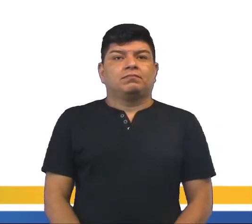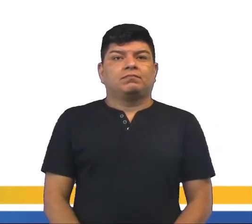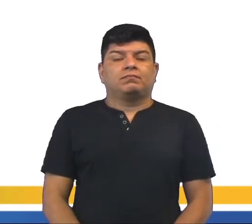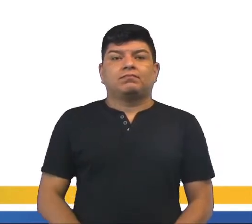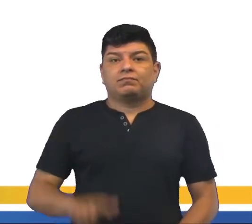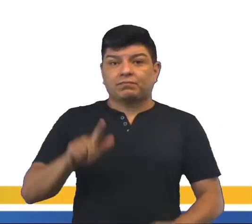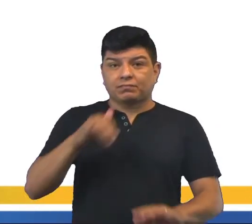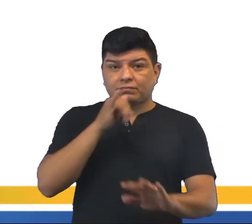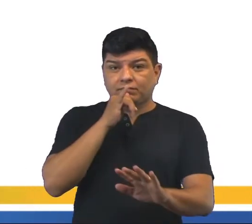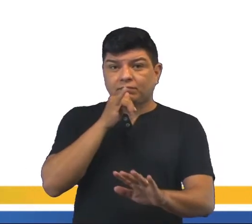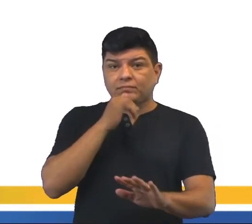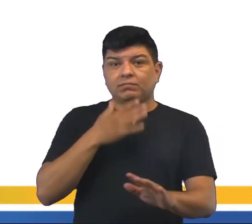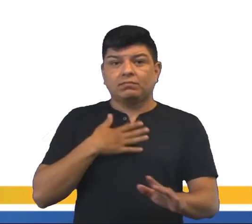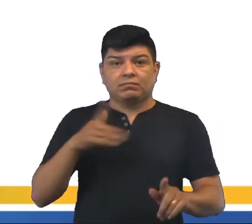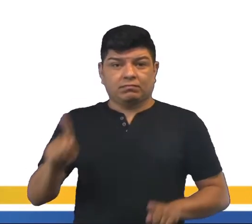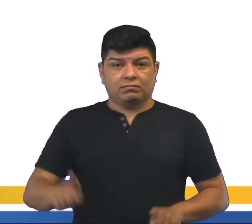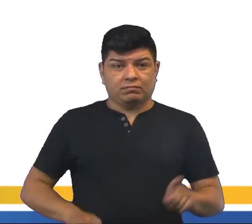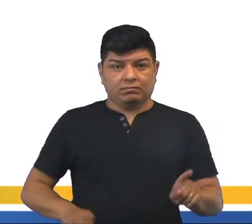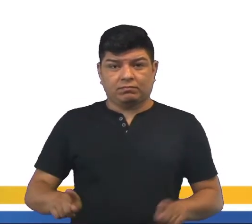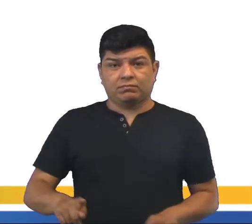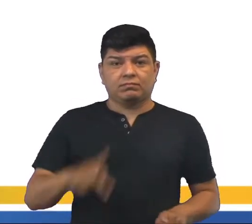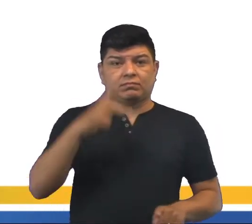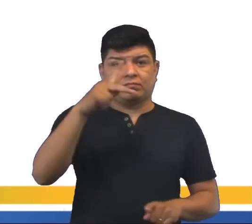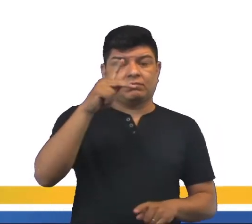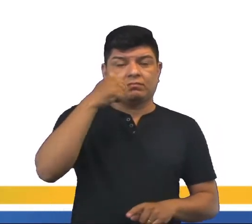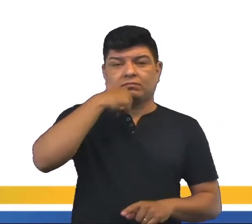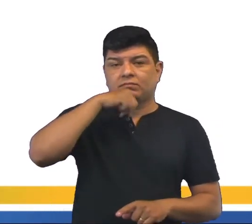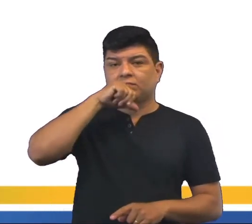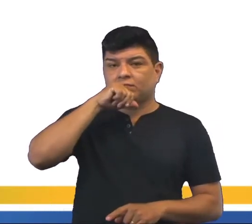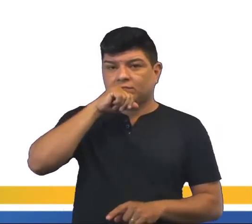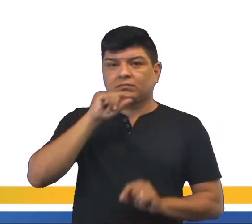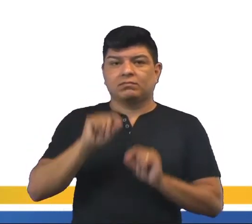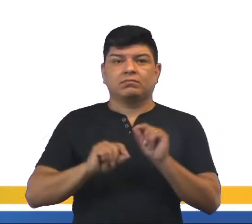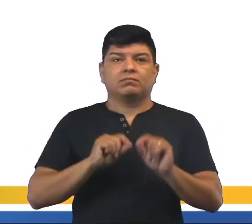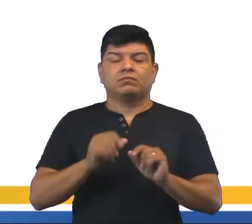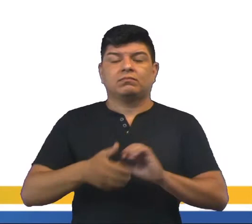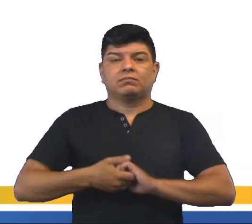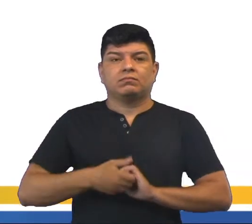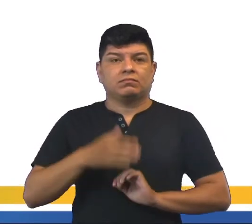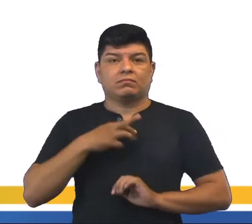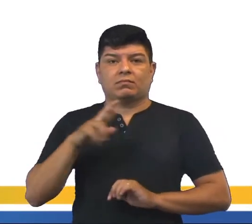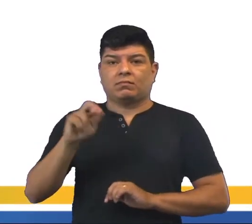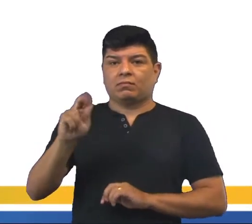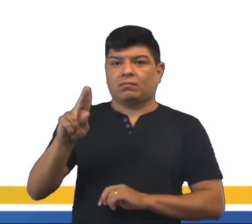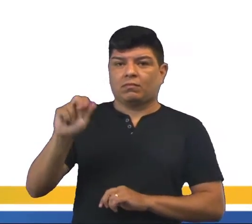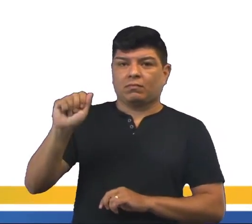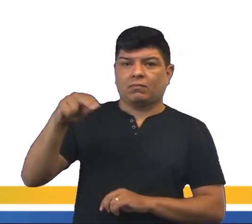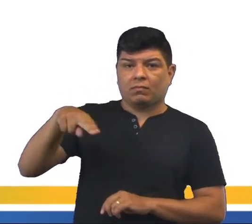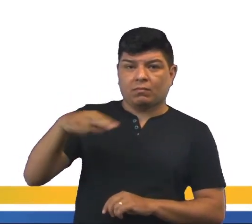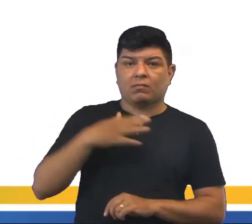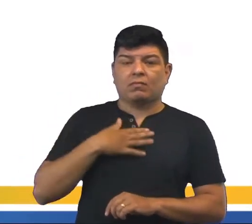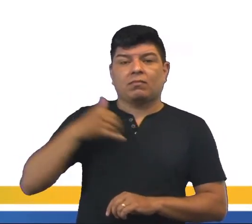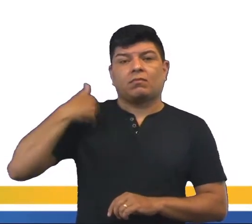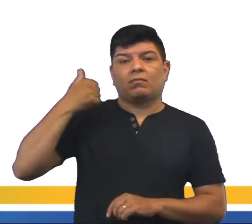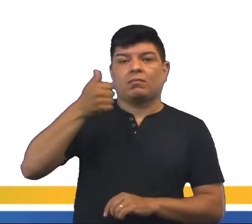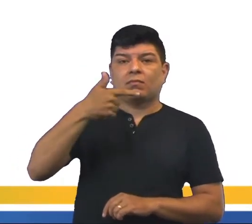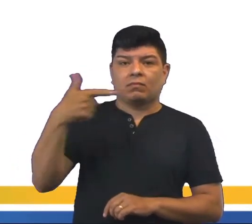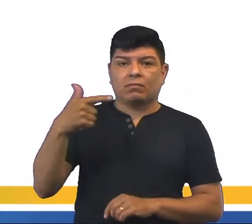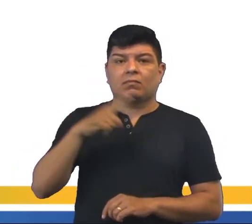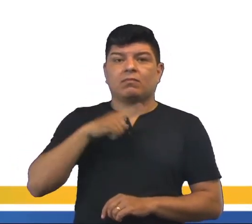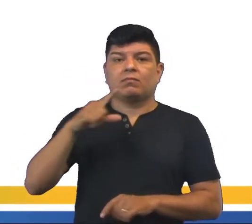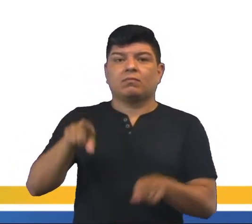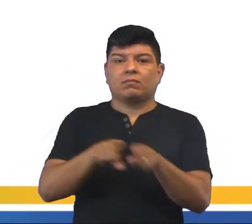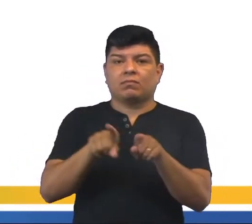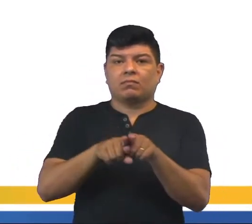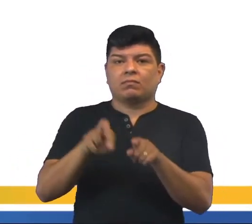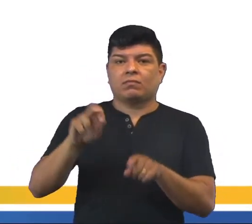Outro exemplo aqui, mis primos e su mamá. Ele é o Juan, é meu primo, ele tem 12 anos. Esse é meu primo, Manuelito, tem 6